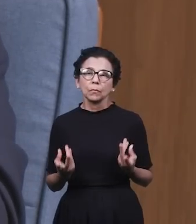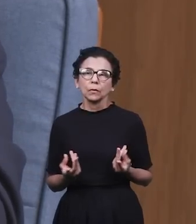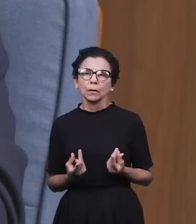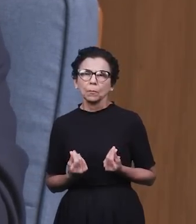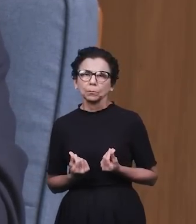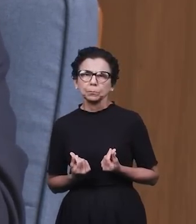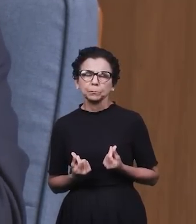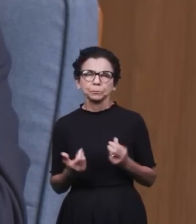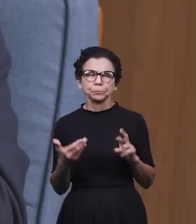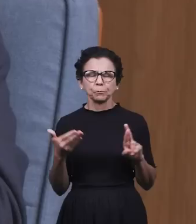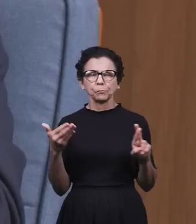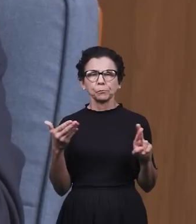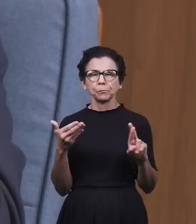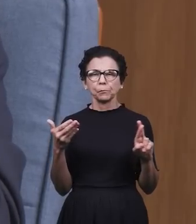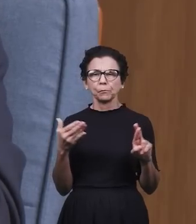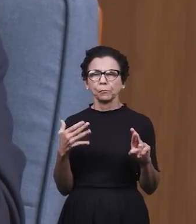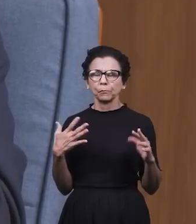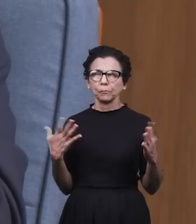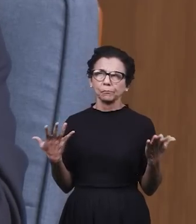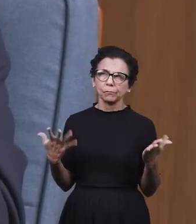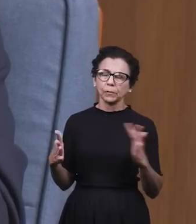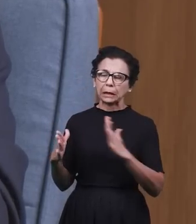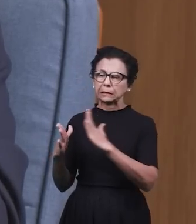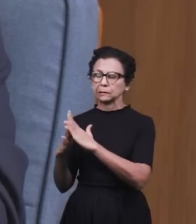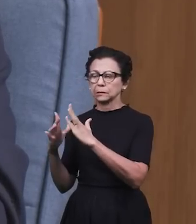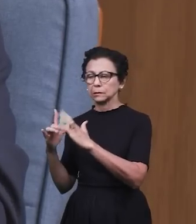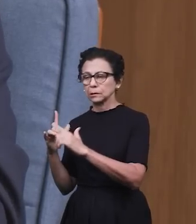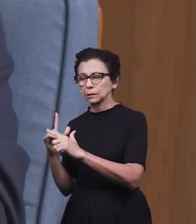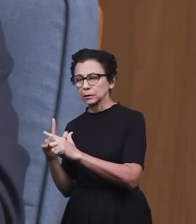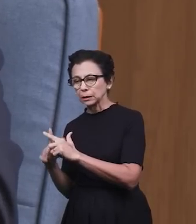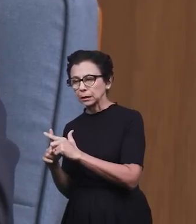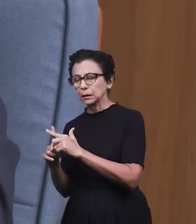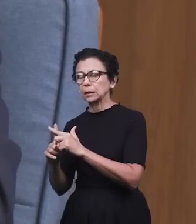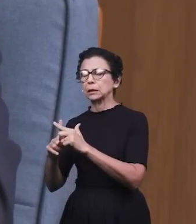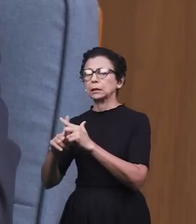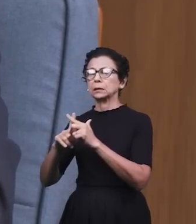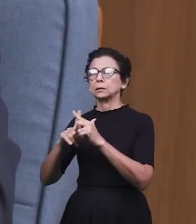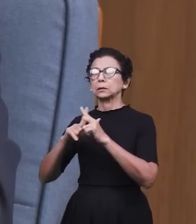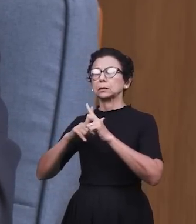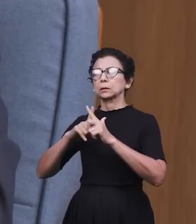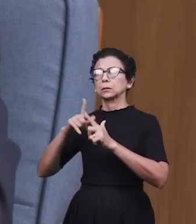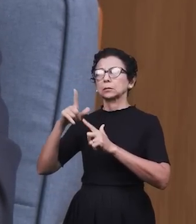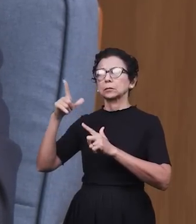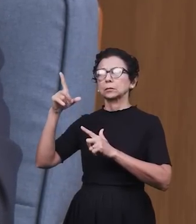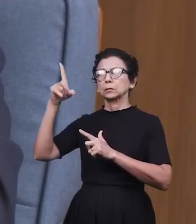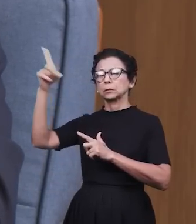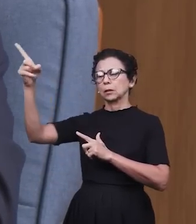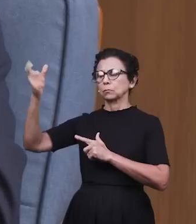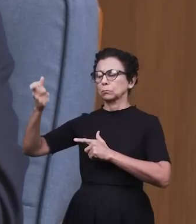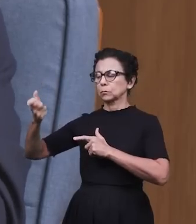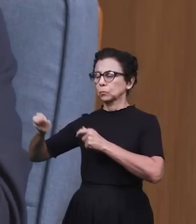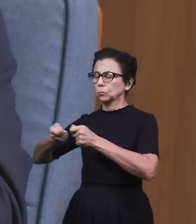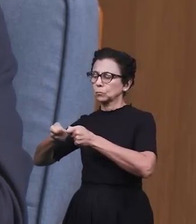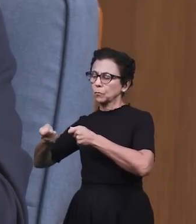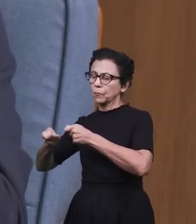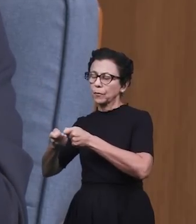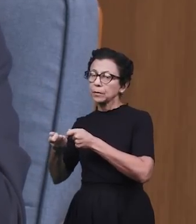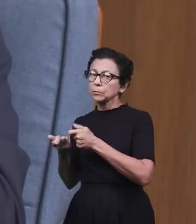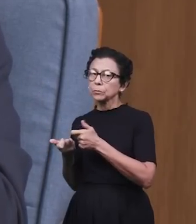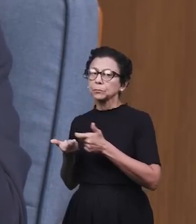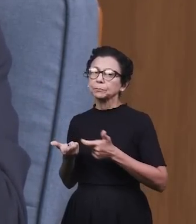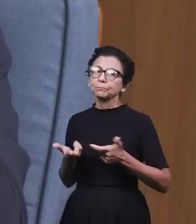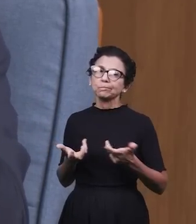de Deus sobre a igreja, sobre aquele que dele se aproxima, é algo que a gente